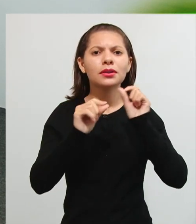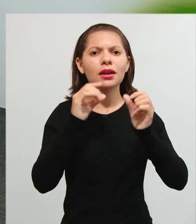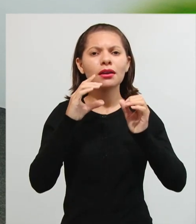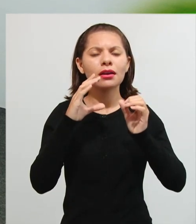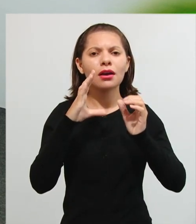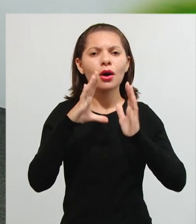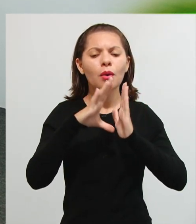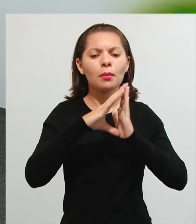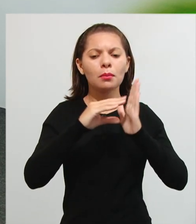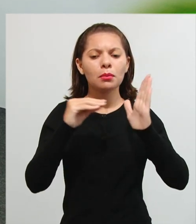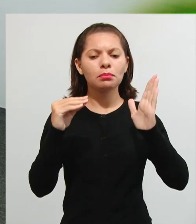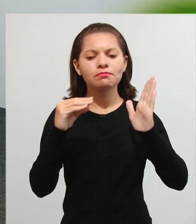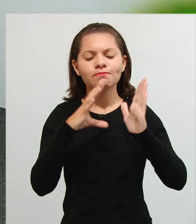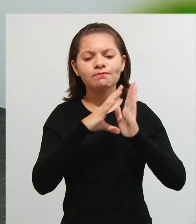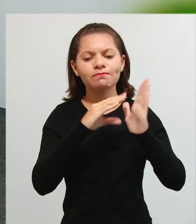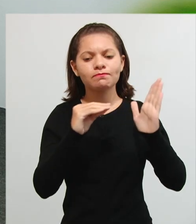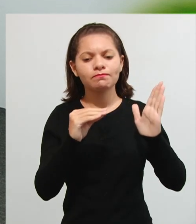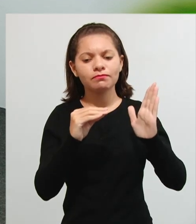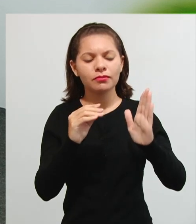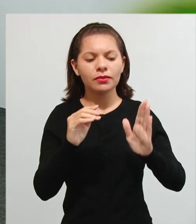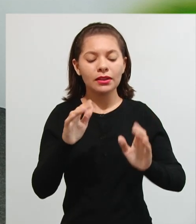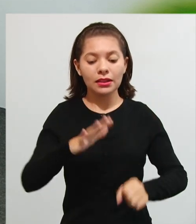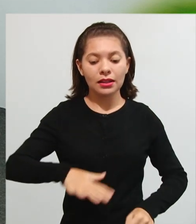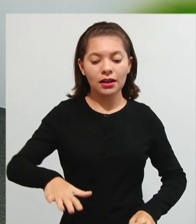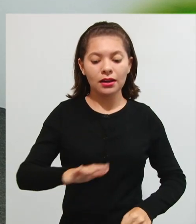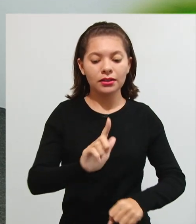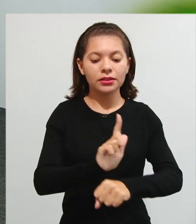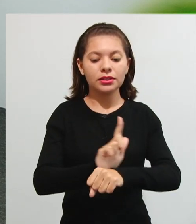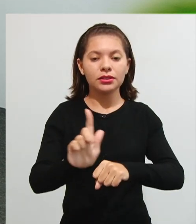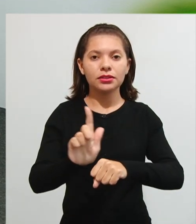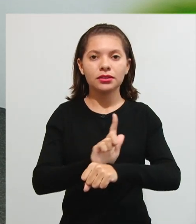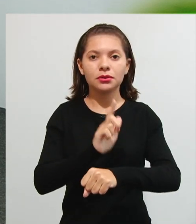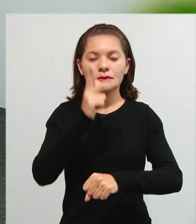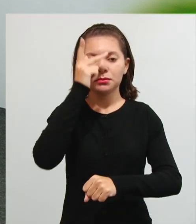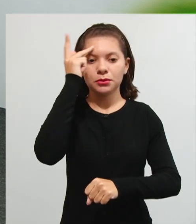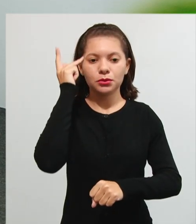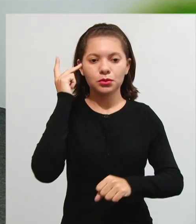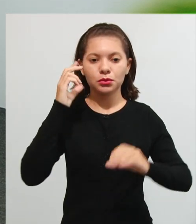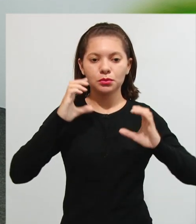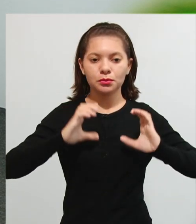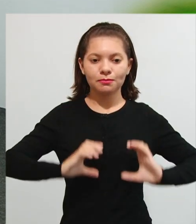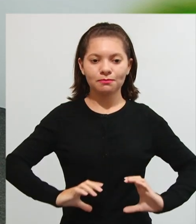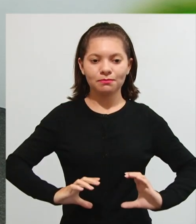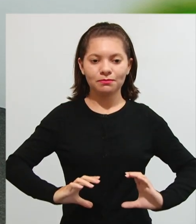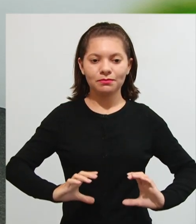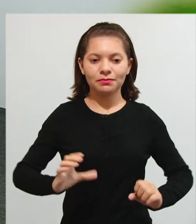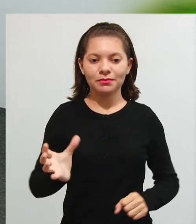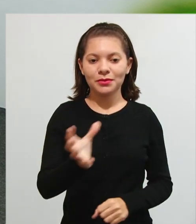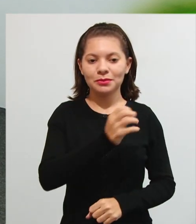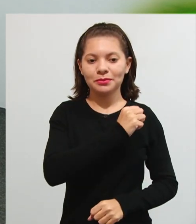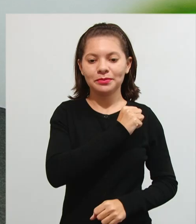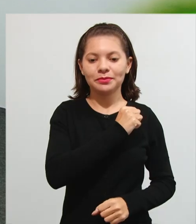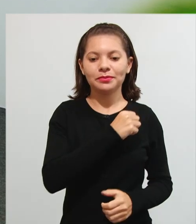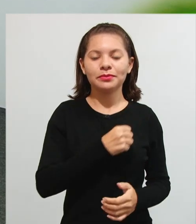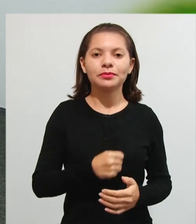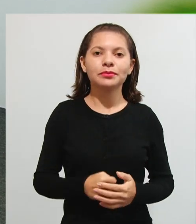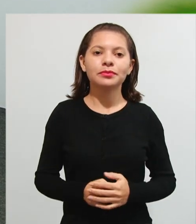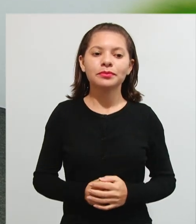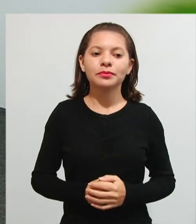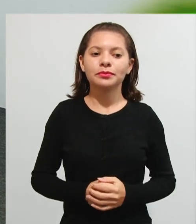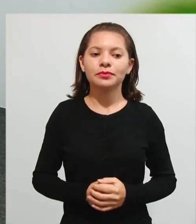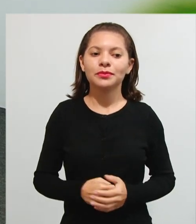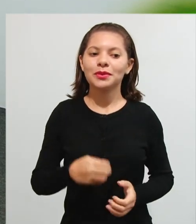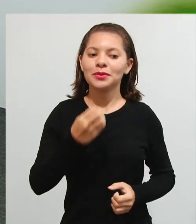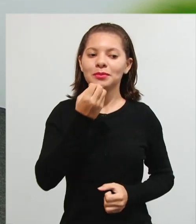tendências nessa área de gestão de pessoas e de comportamento organizacional. Vamos nessa?